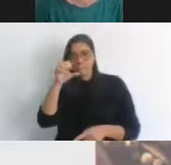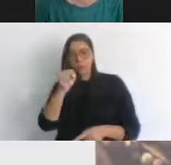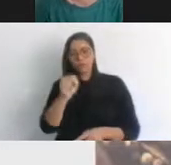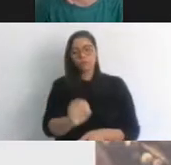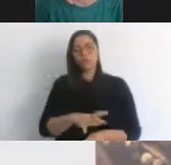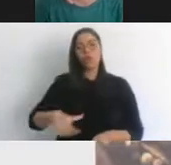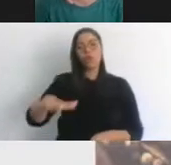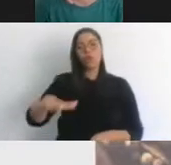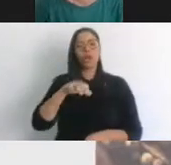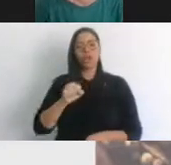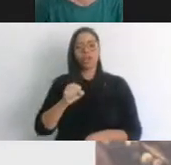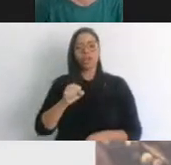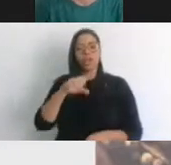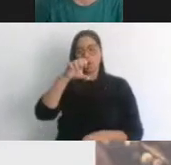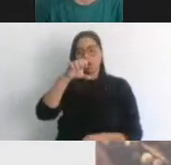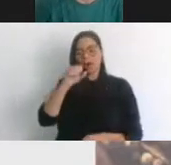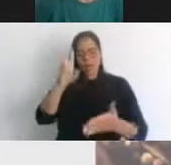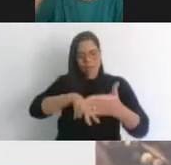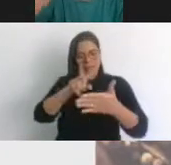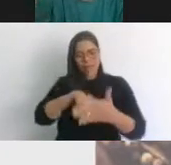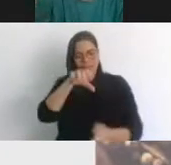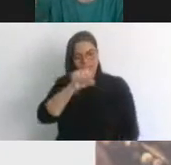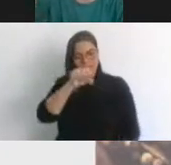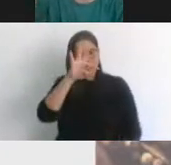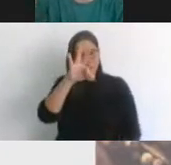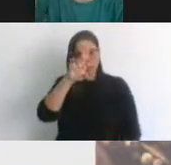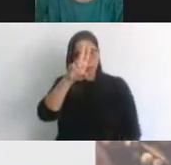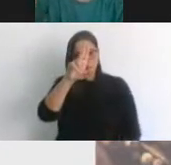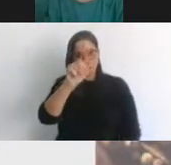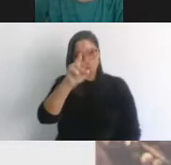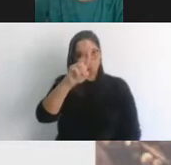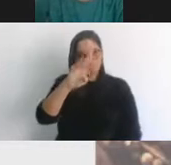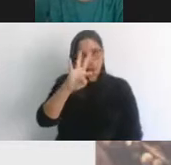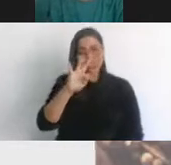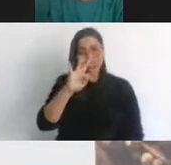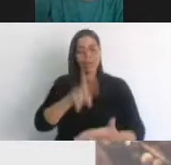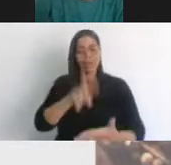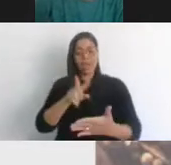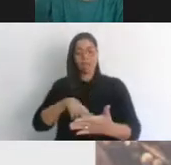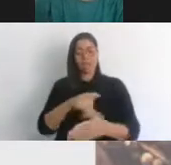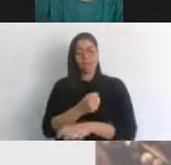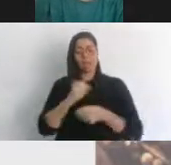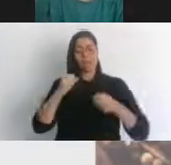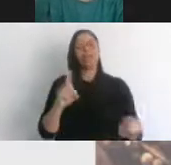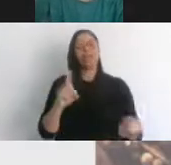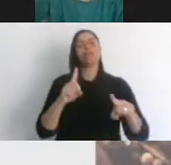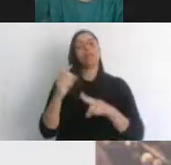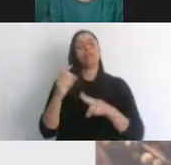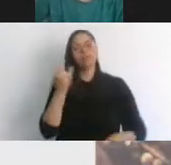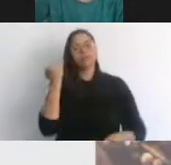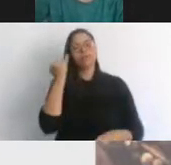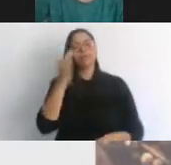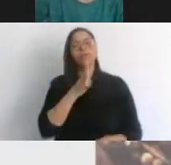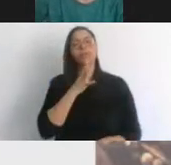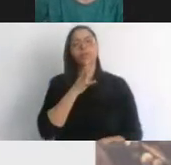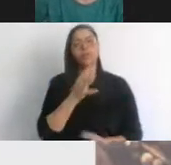na Sport Hall anota esse nome Leiam Sport Hall quando for eu posso Colonial é um texto um pouco denso mas vale muito a pena muito